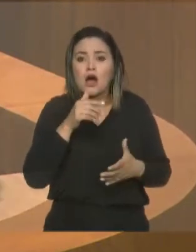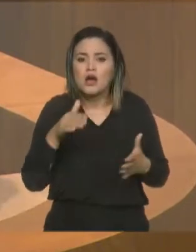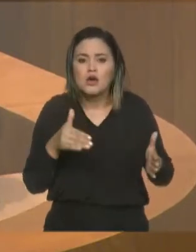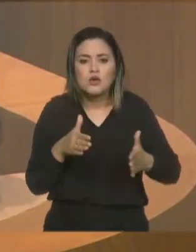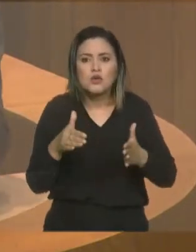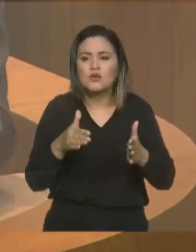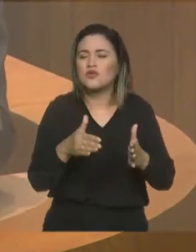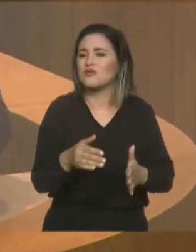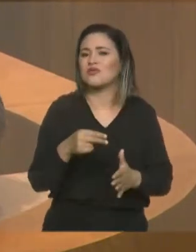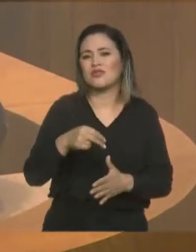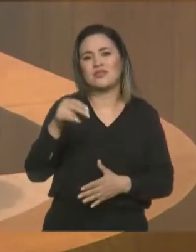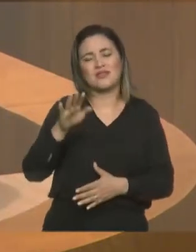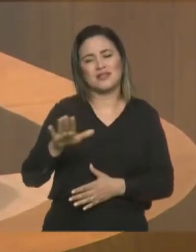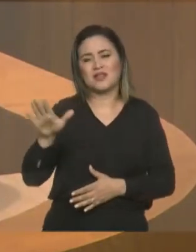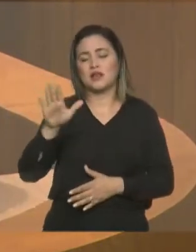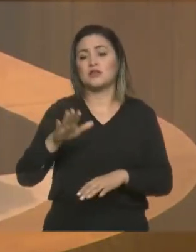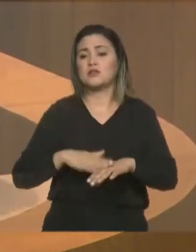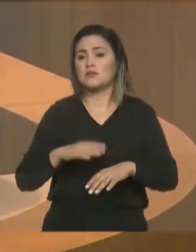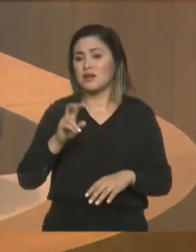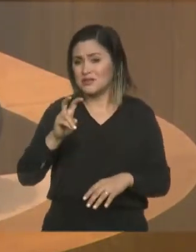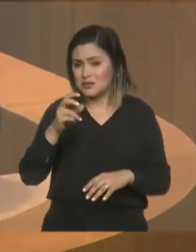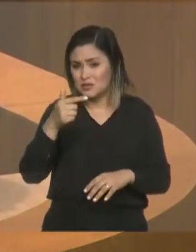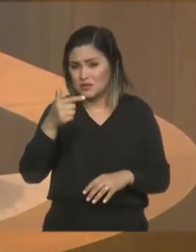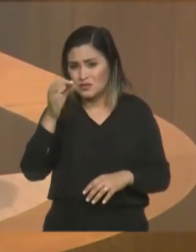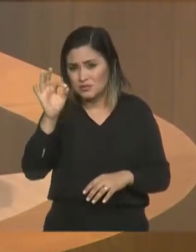toda a água doce do Nordeste, nós estamos aqui no Maranhão.